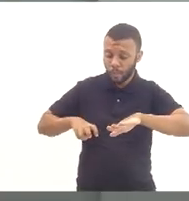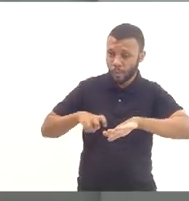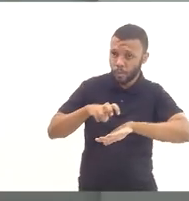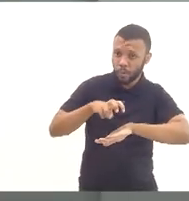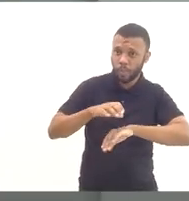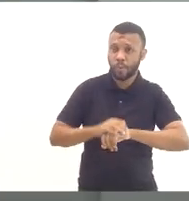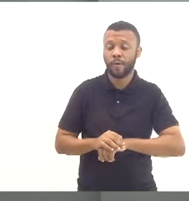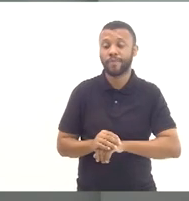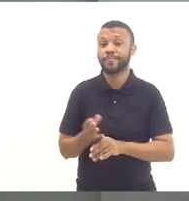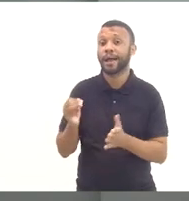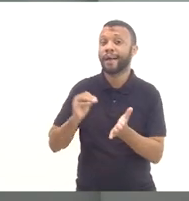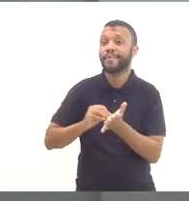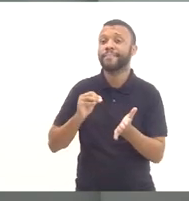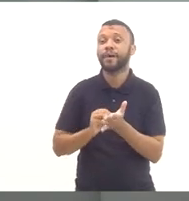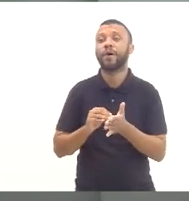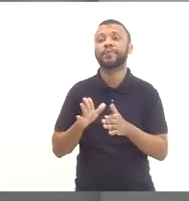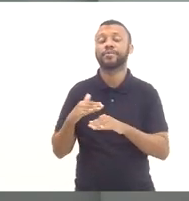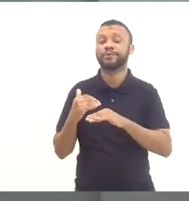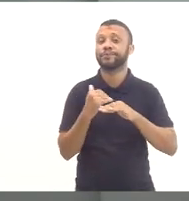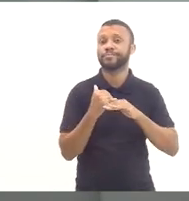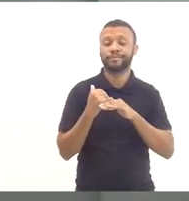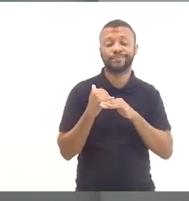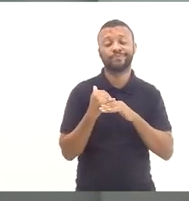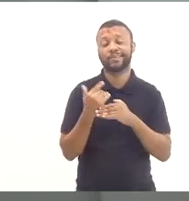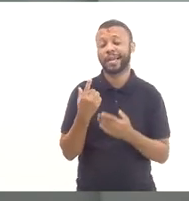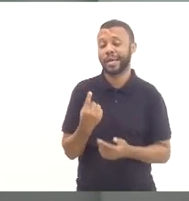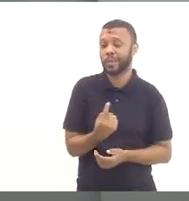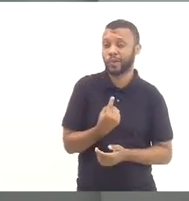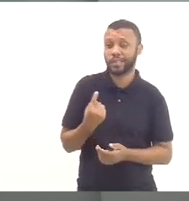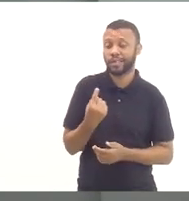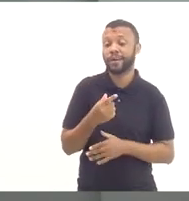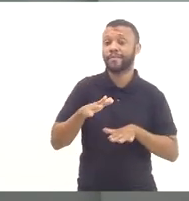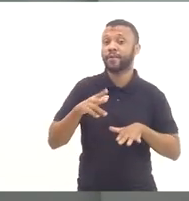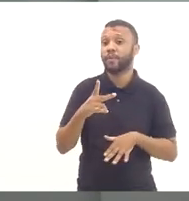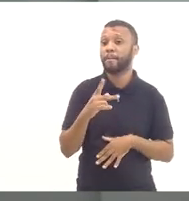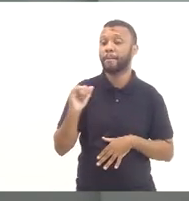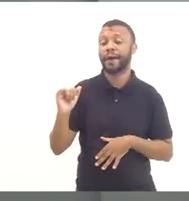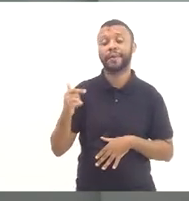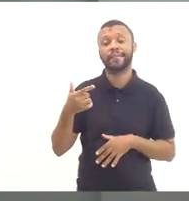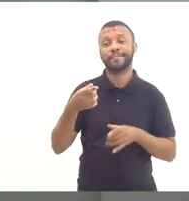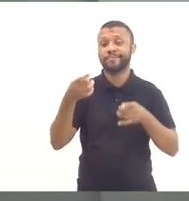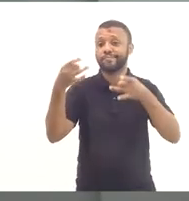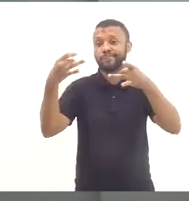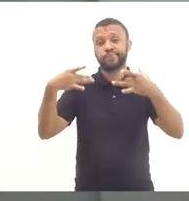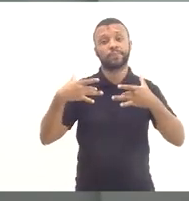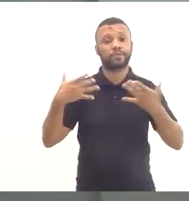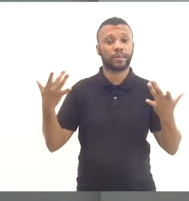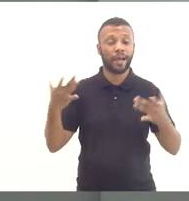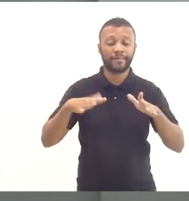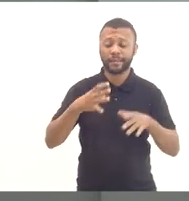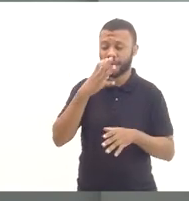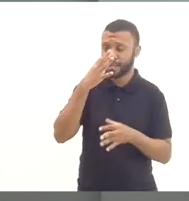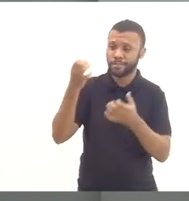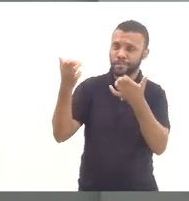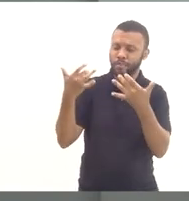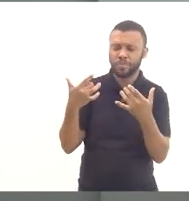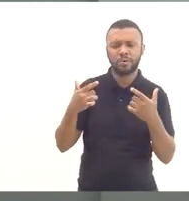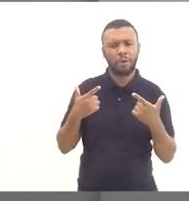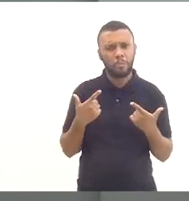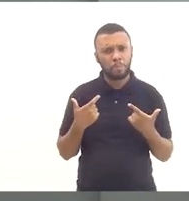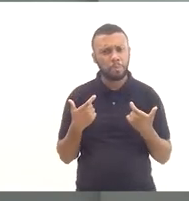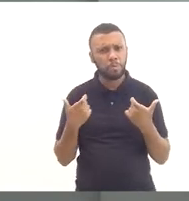solidão dessas mães que os pais vão embora eu acho que eu de vez em quando a gente escuta assim ah você é muito